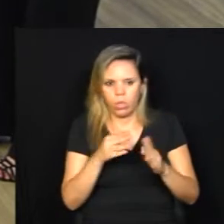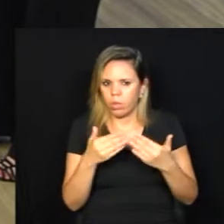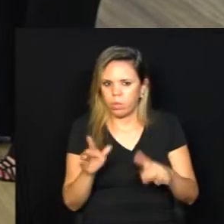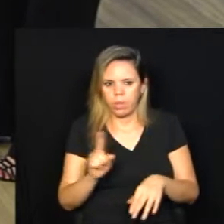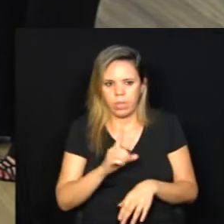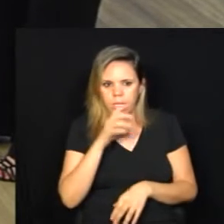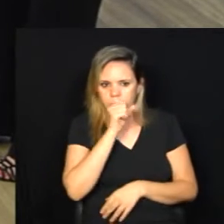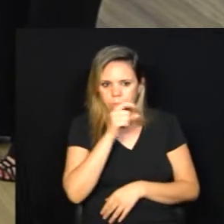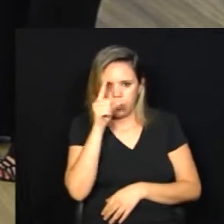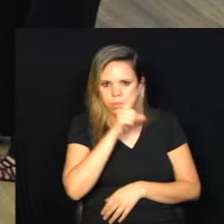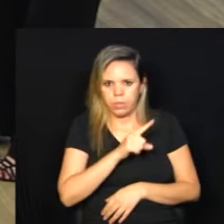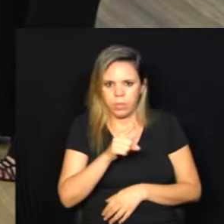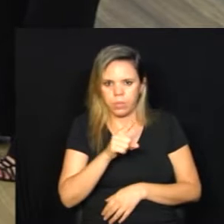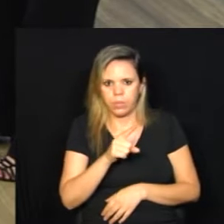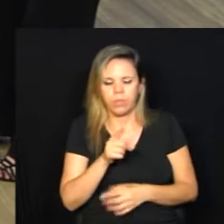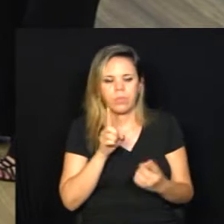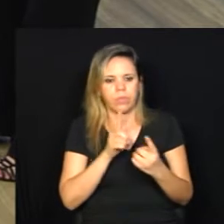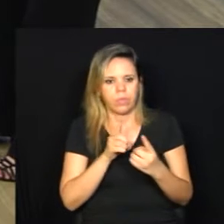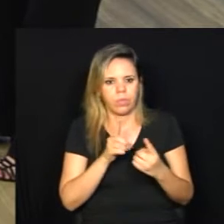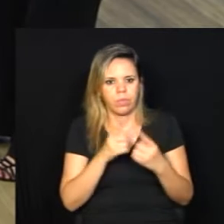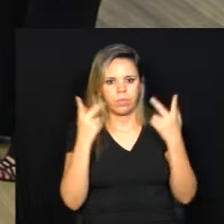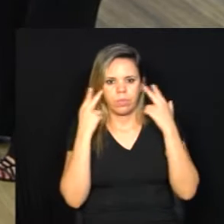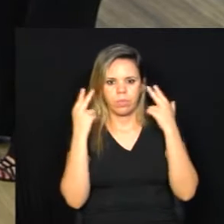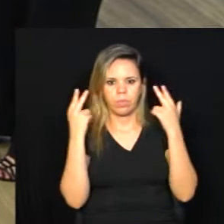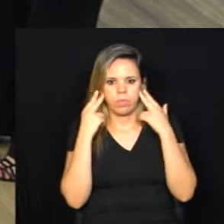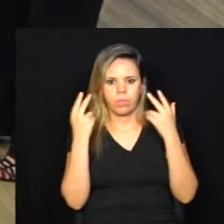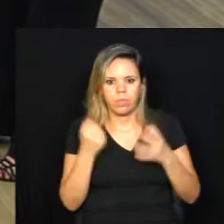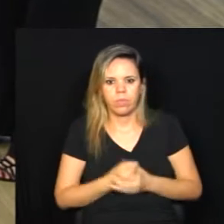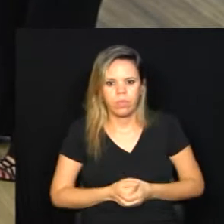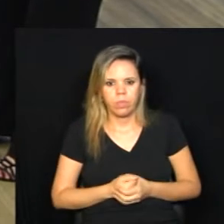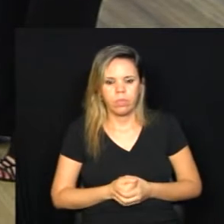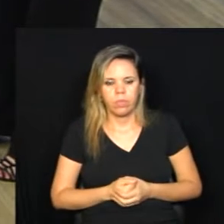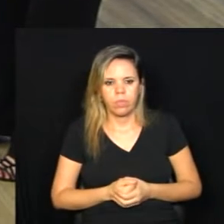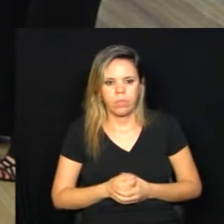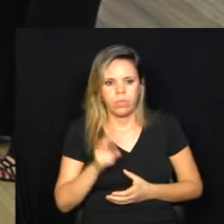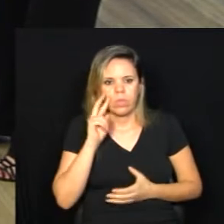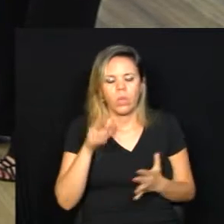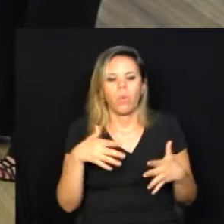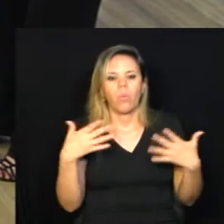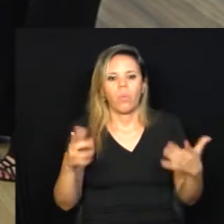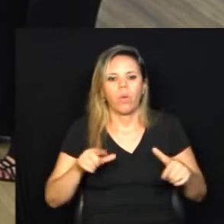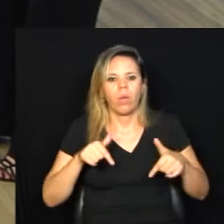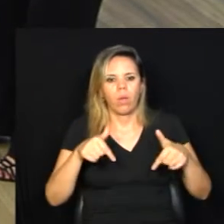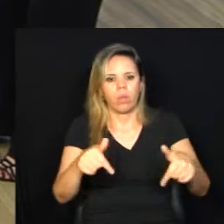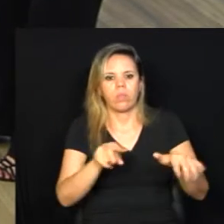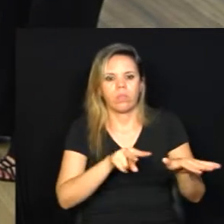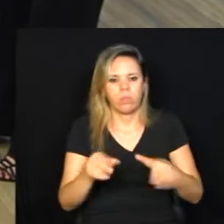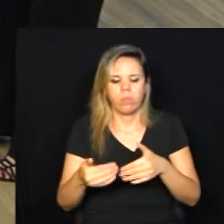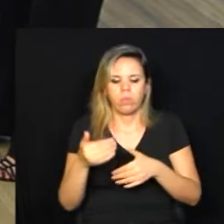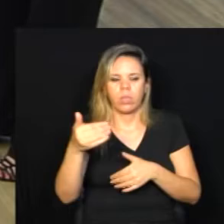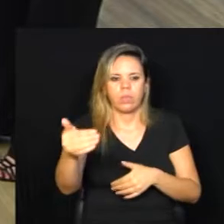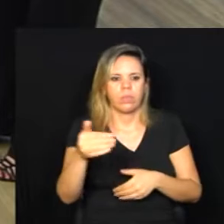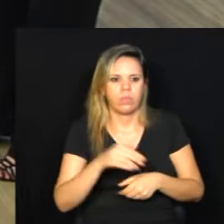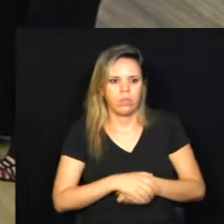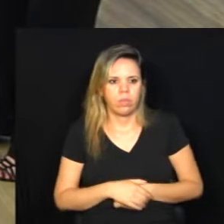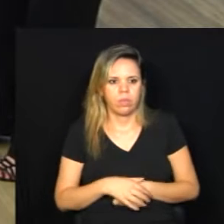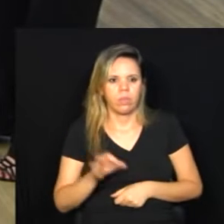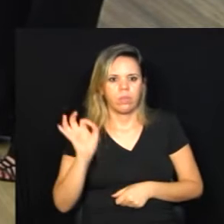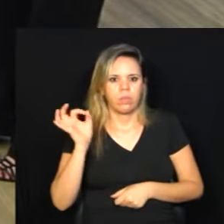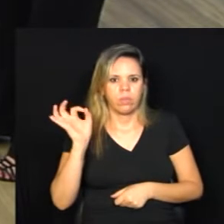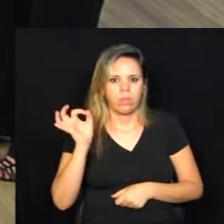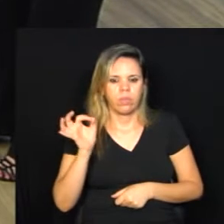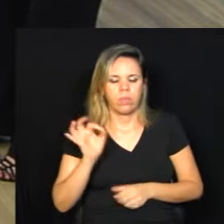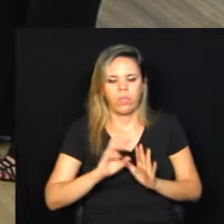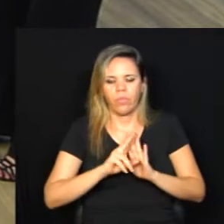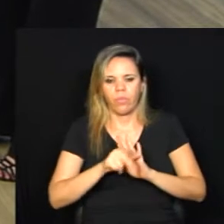sábado e domingo, que inclusive está funcionando normalmente. Então a gente vai ver quais essas medidas e semana que vem, com certeza,